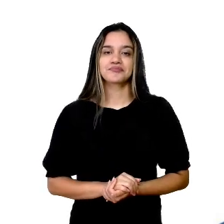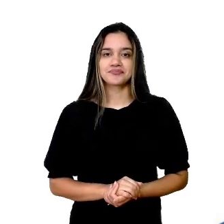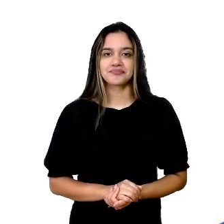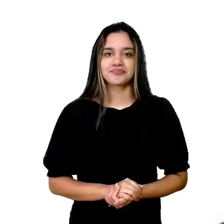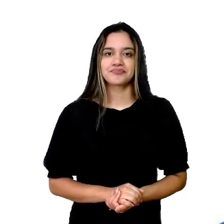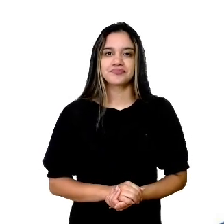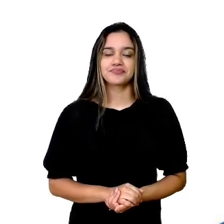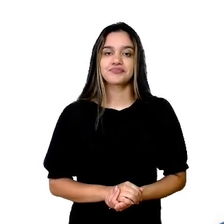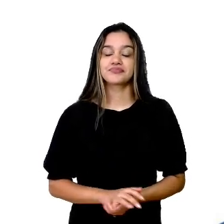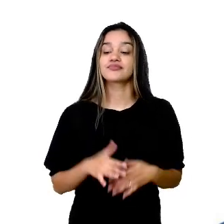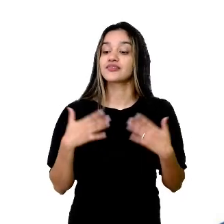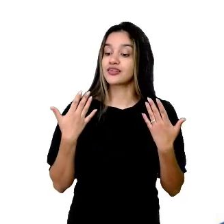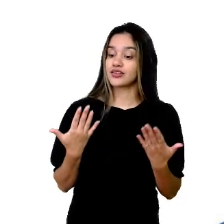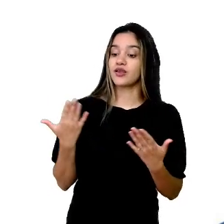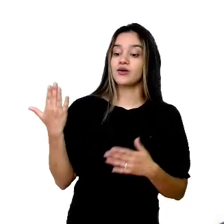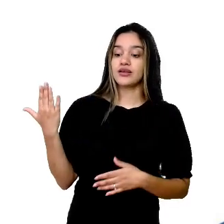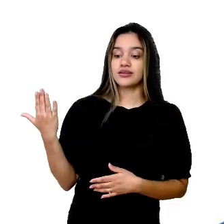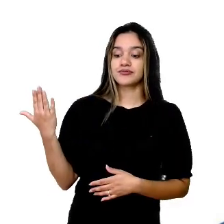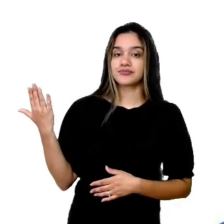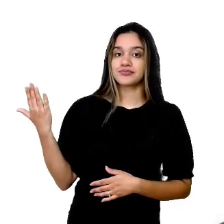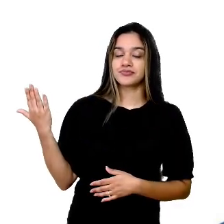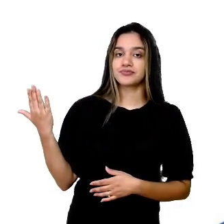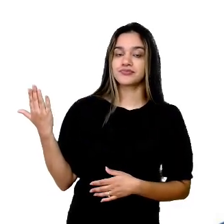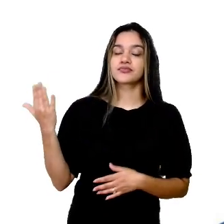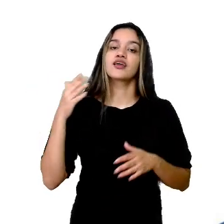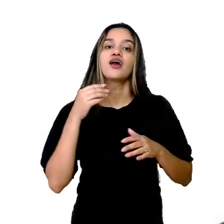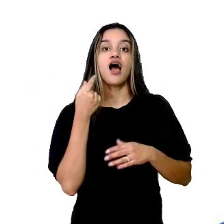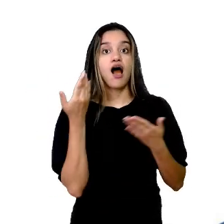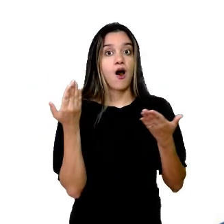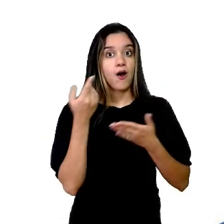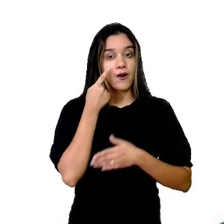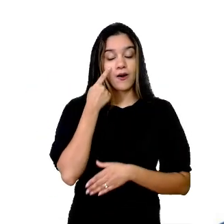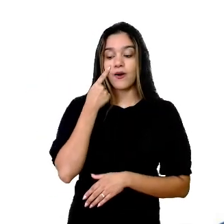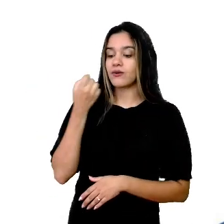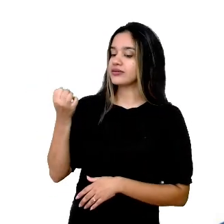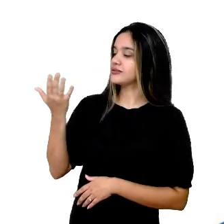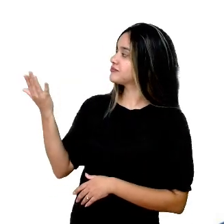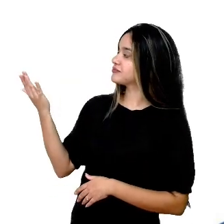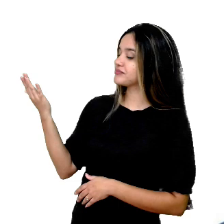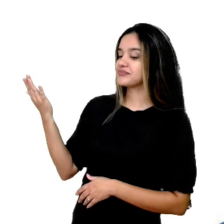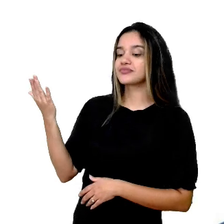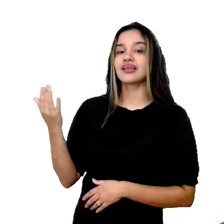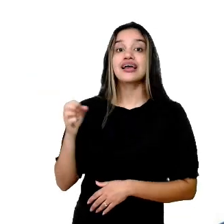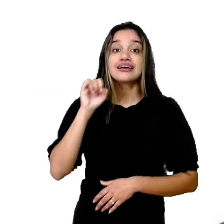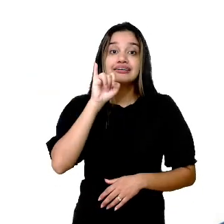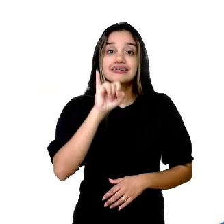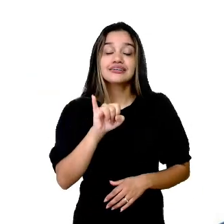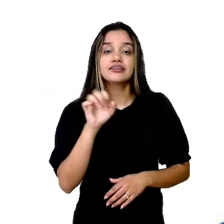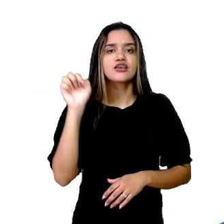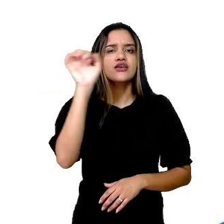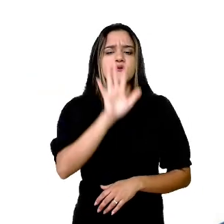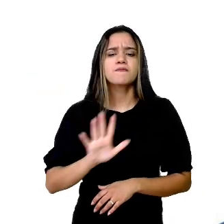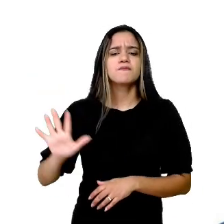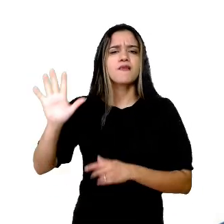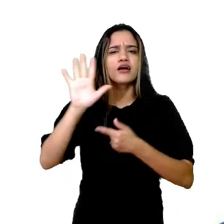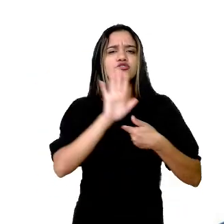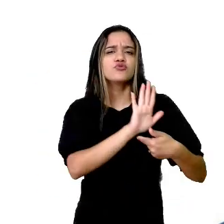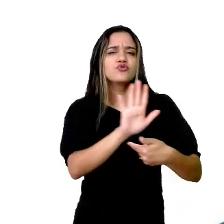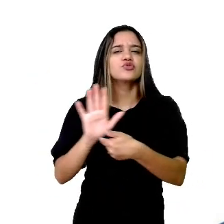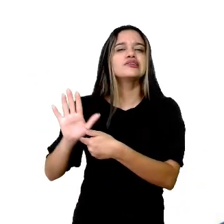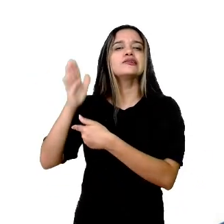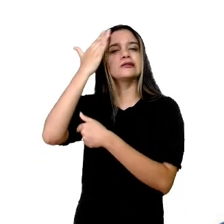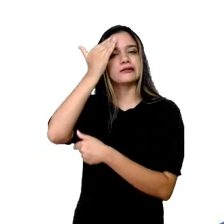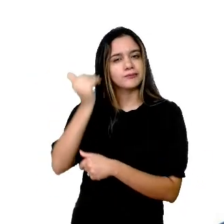então nós temos aqui a situação seguinte observe a imagem se eu só colocasse essa imagem vocês já